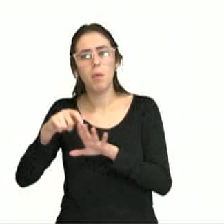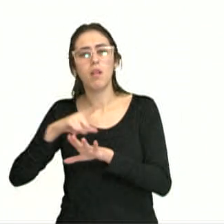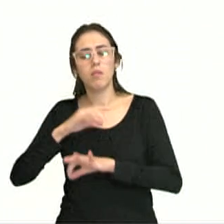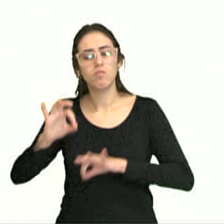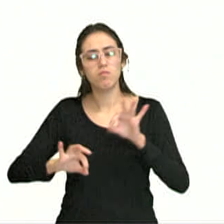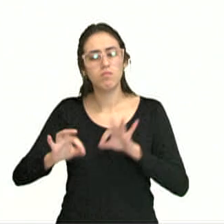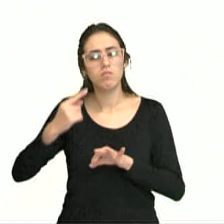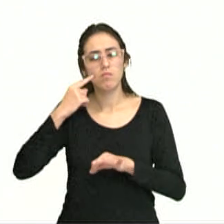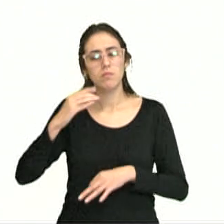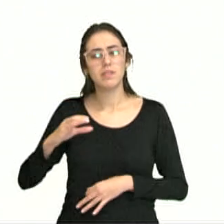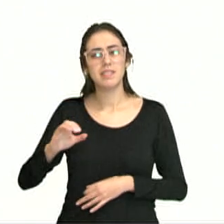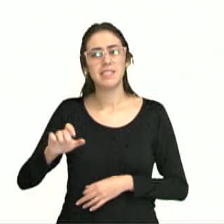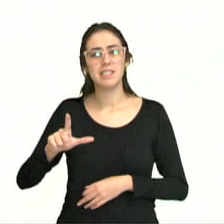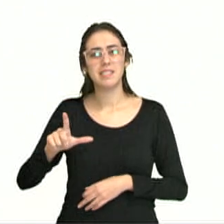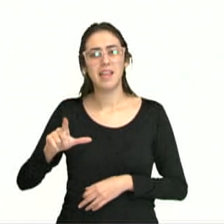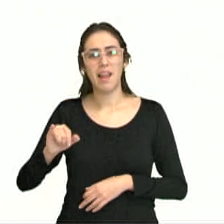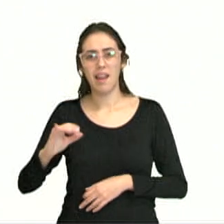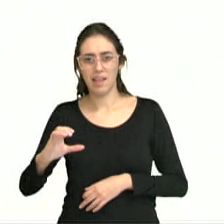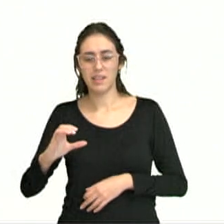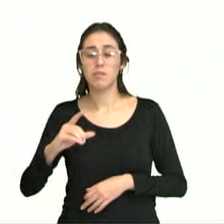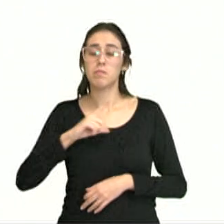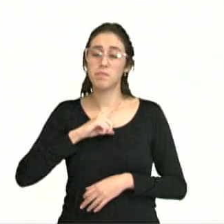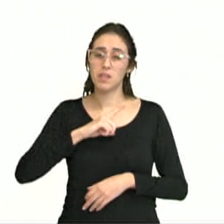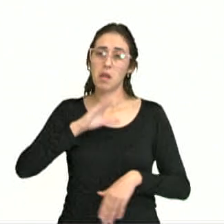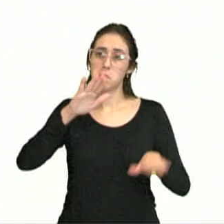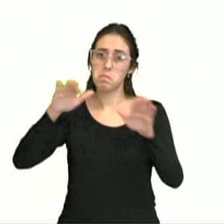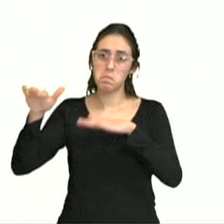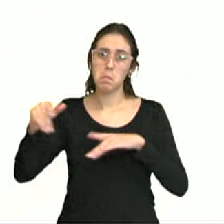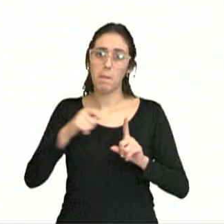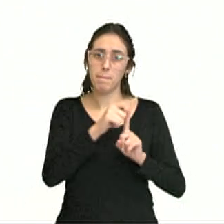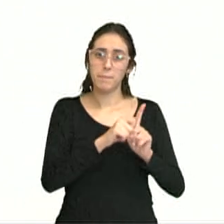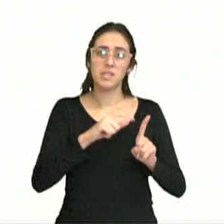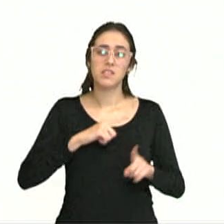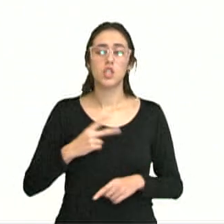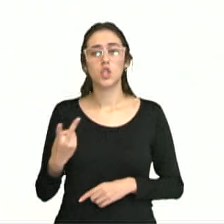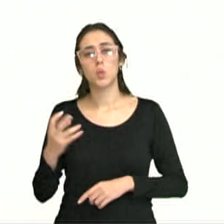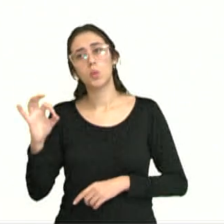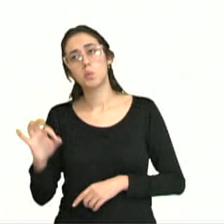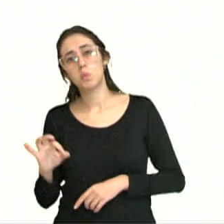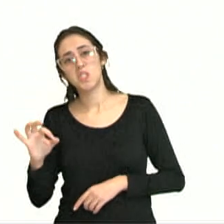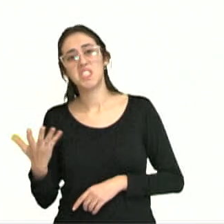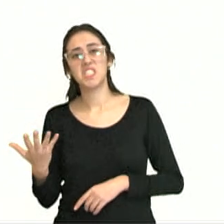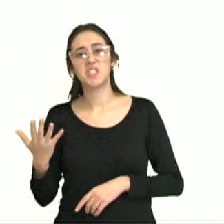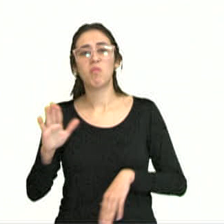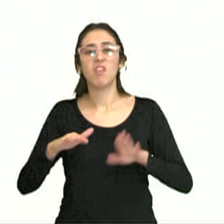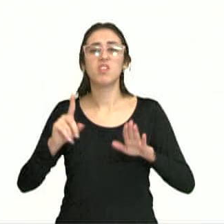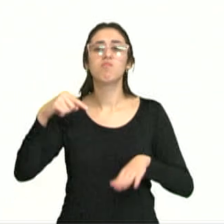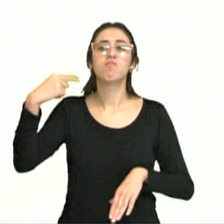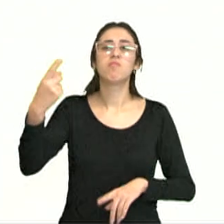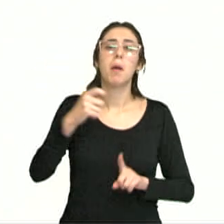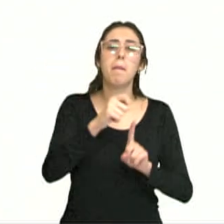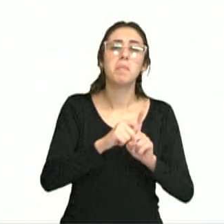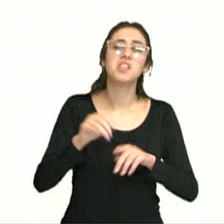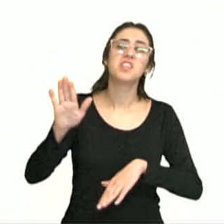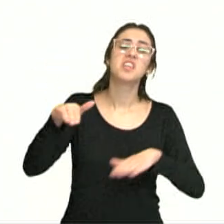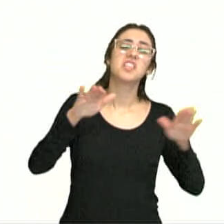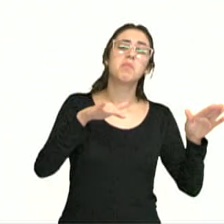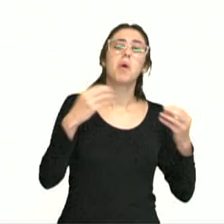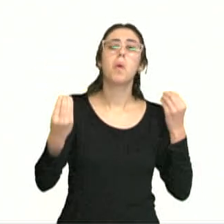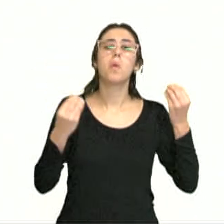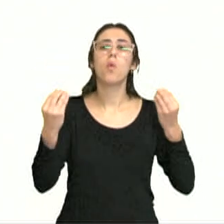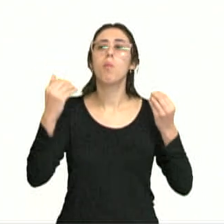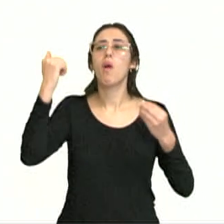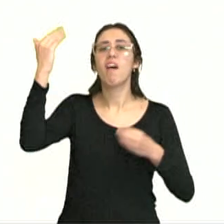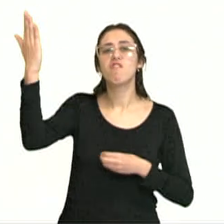Selic. Tem meses que está, como aqui o exemplo, 2%, outro mês dependendo das condições